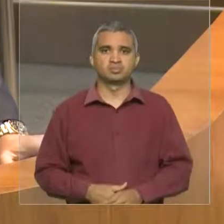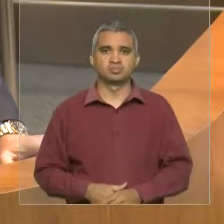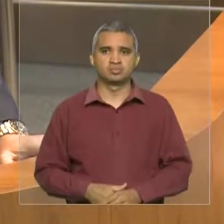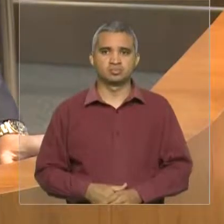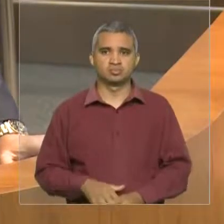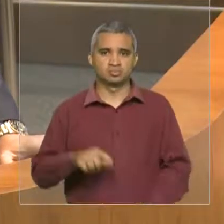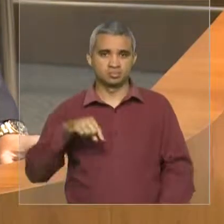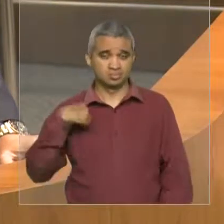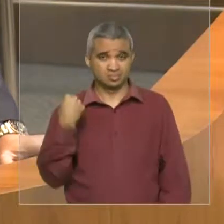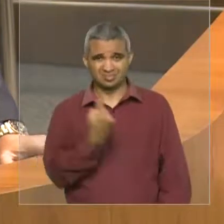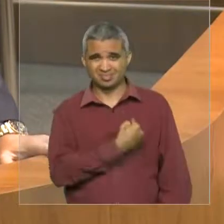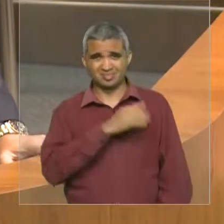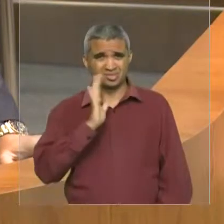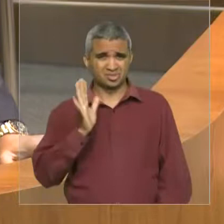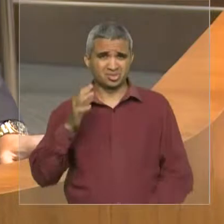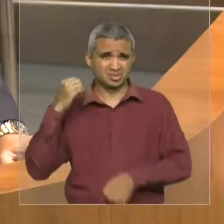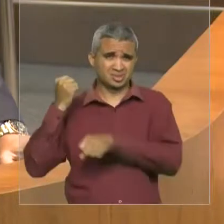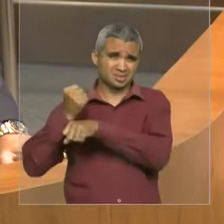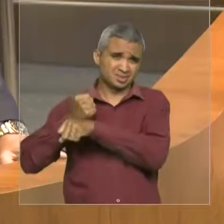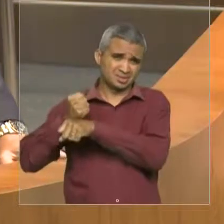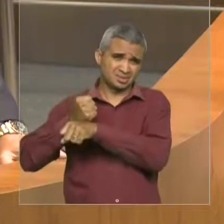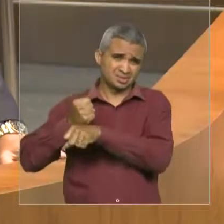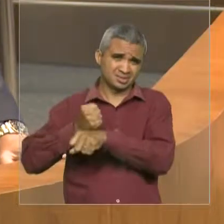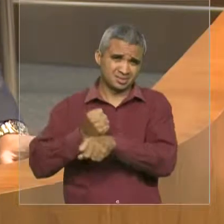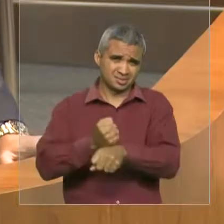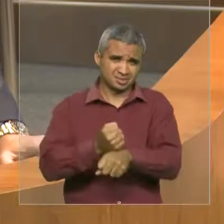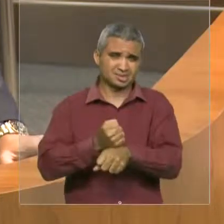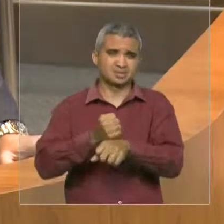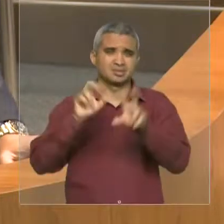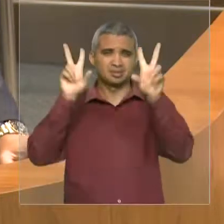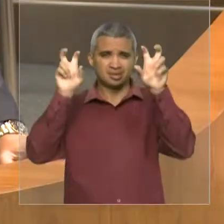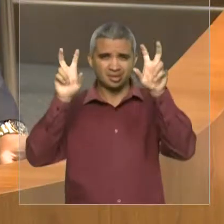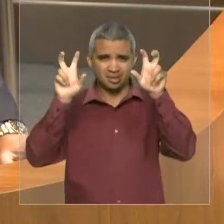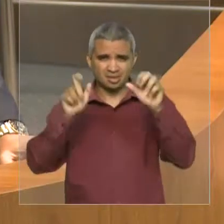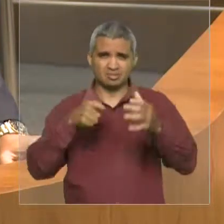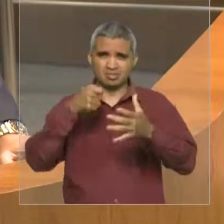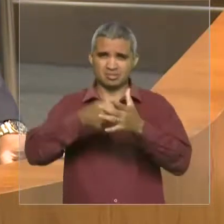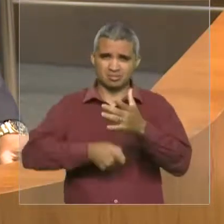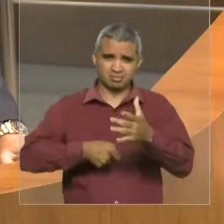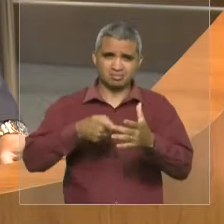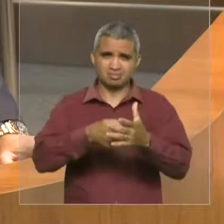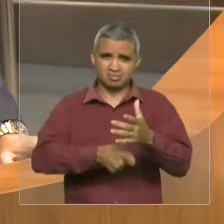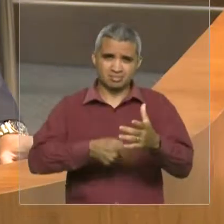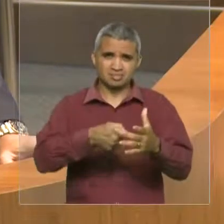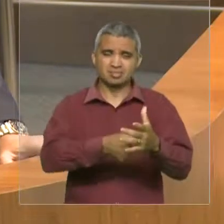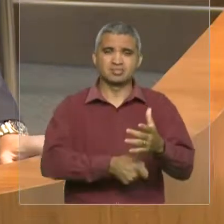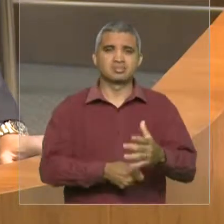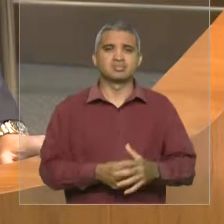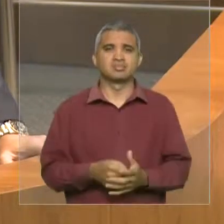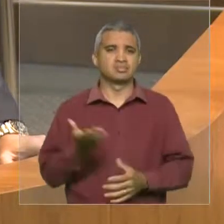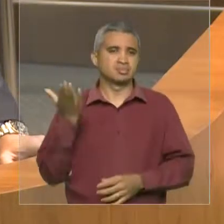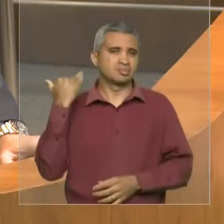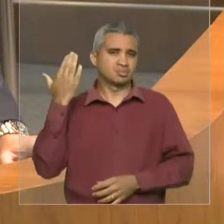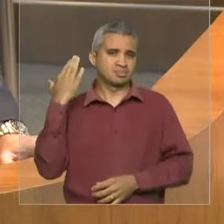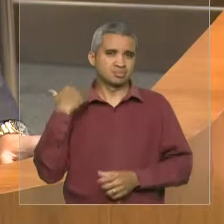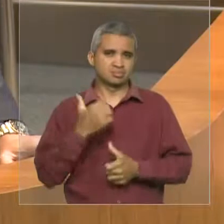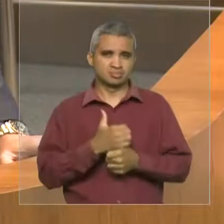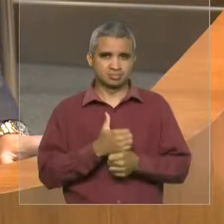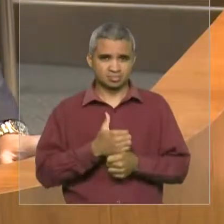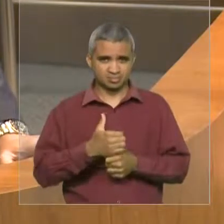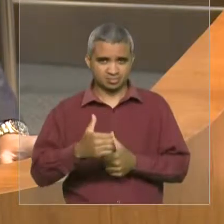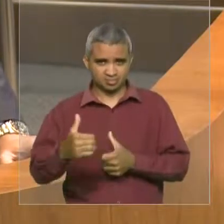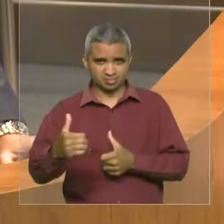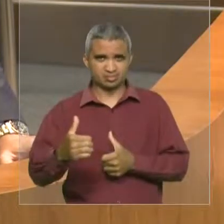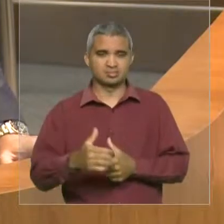longo de ano, na verdade, tratando deste assunto, desde a nossa legislatura passada, que a